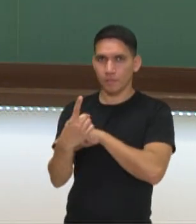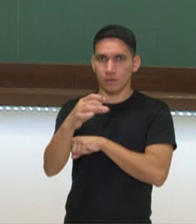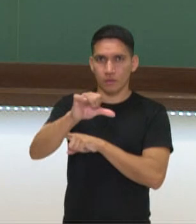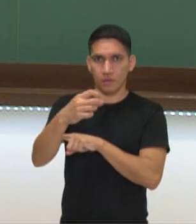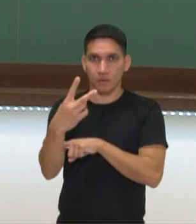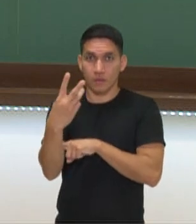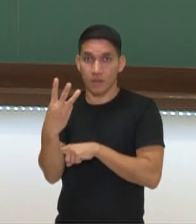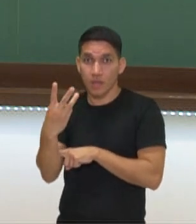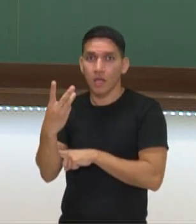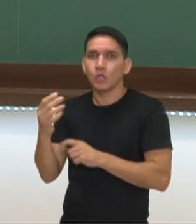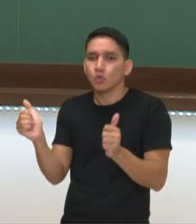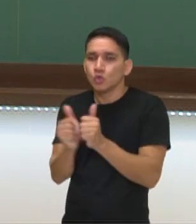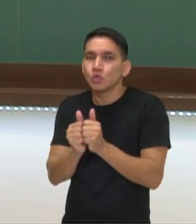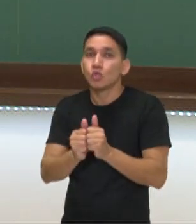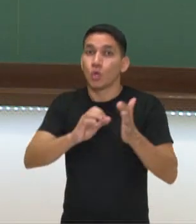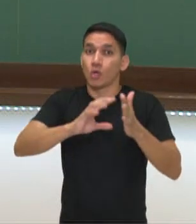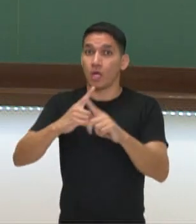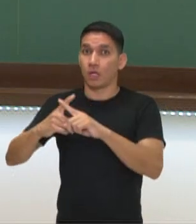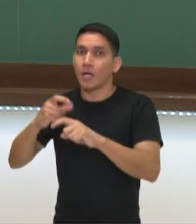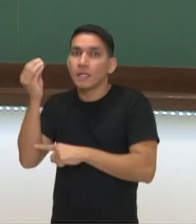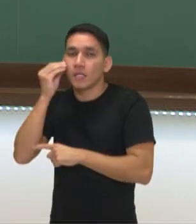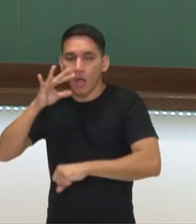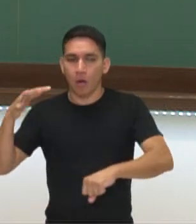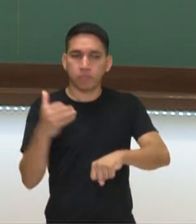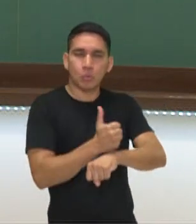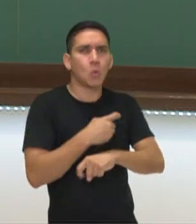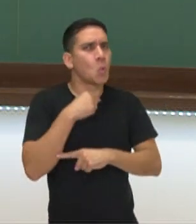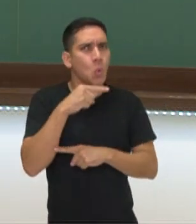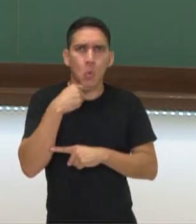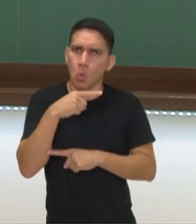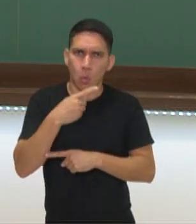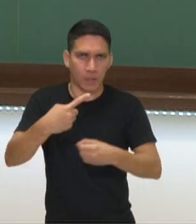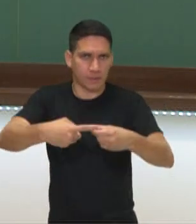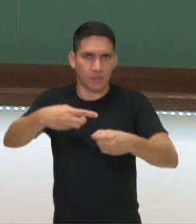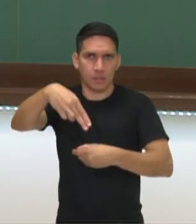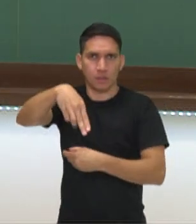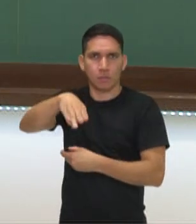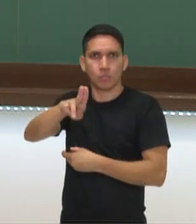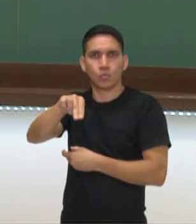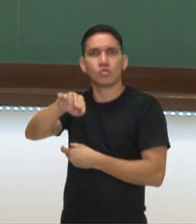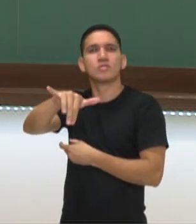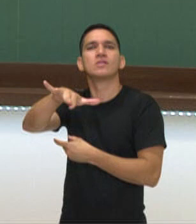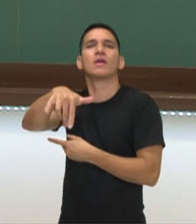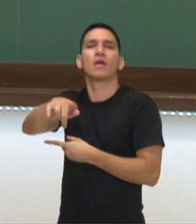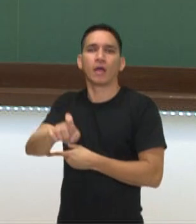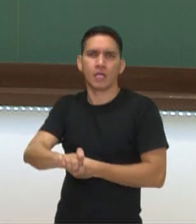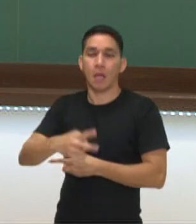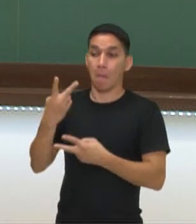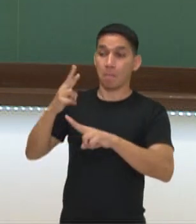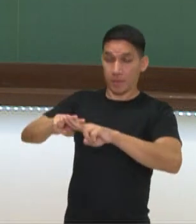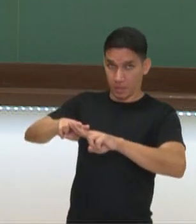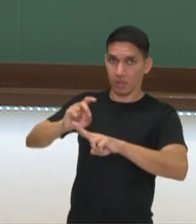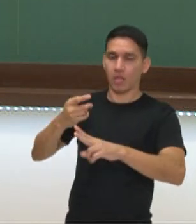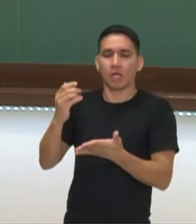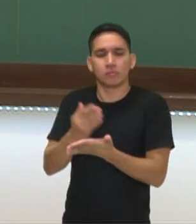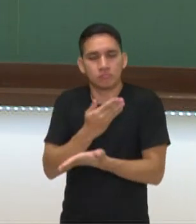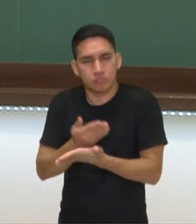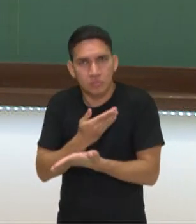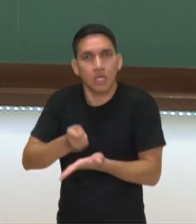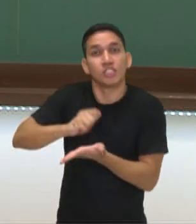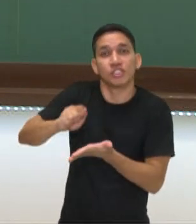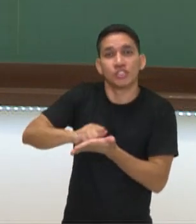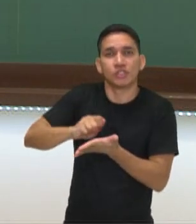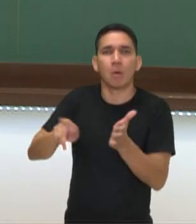nazista, tentou dar um golpe, não conseguiu, a partir da cidade de Munique, ficou preso, onde na prisão ele escreveu o seu livro Minha Luta,